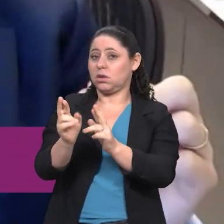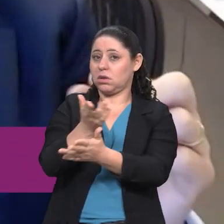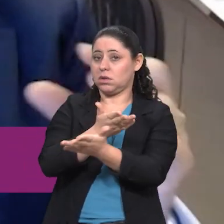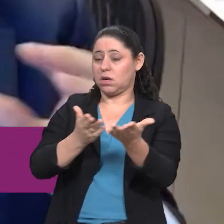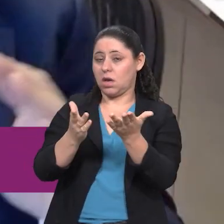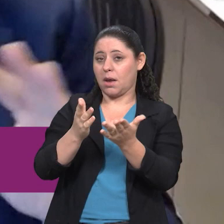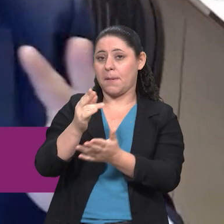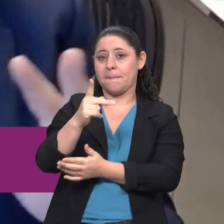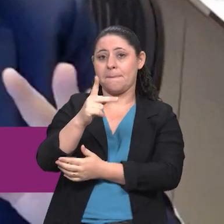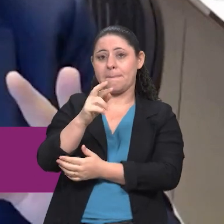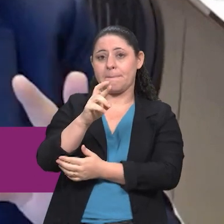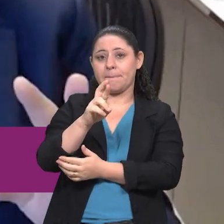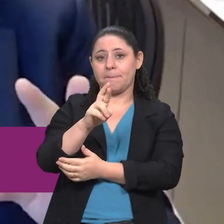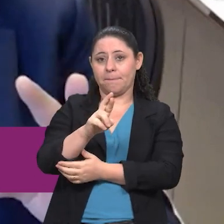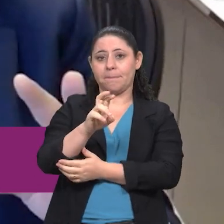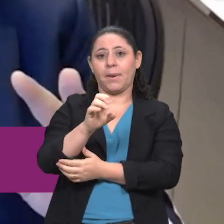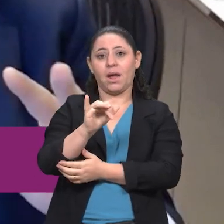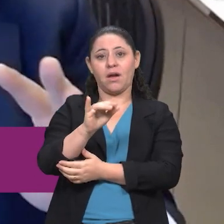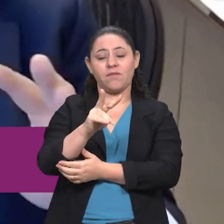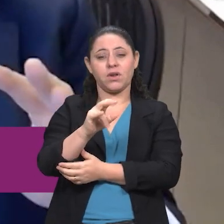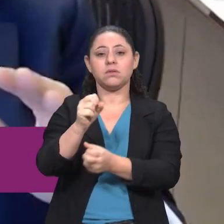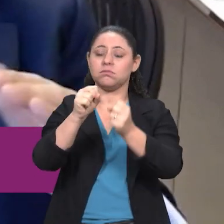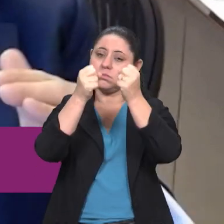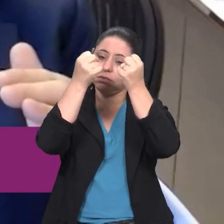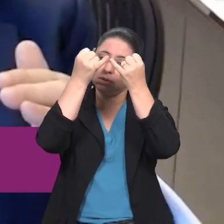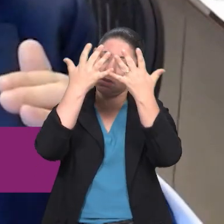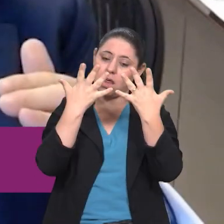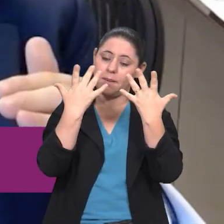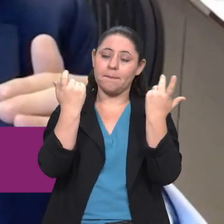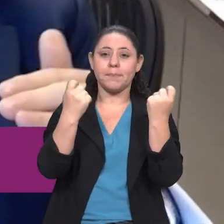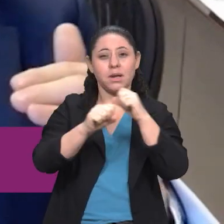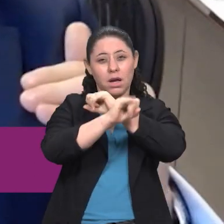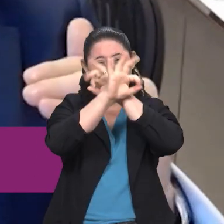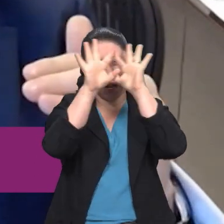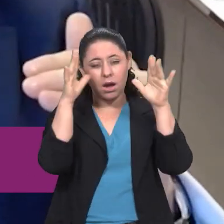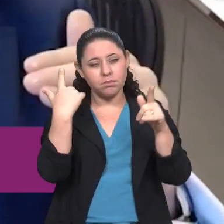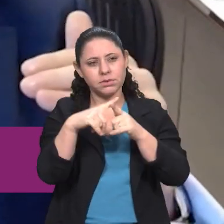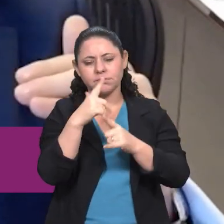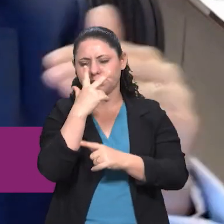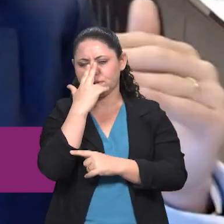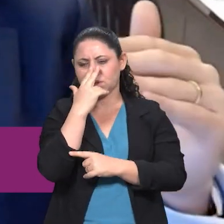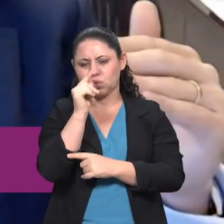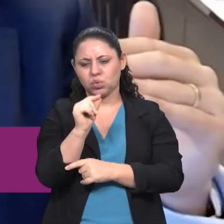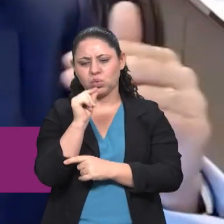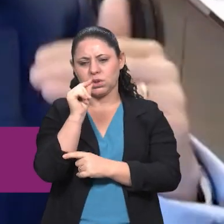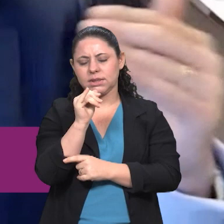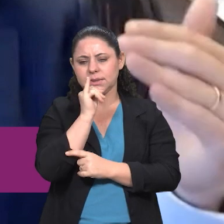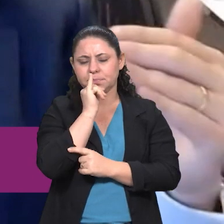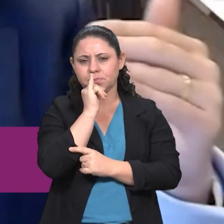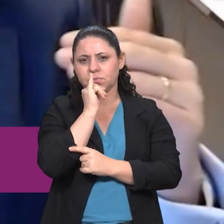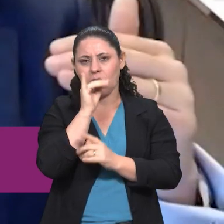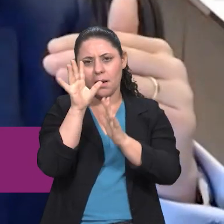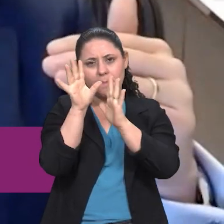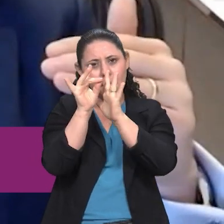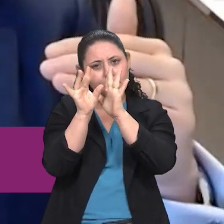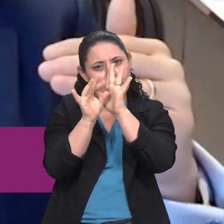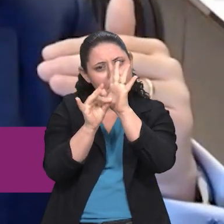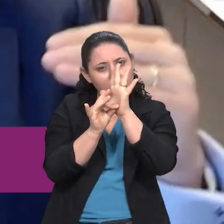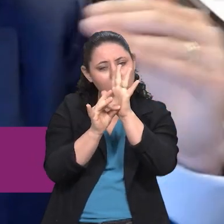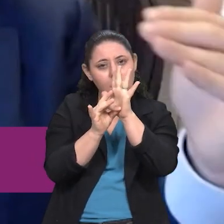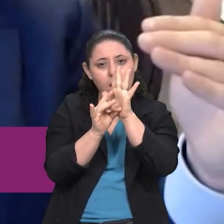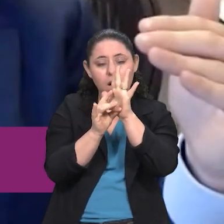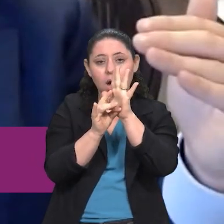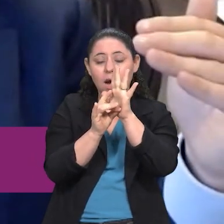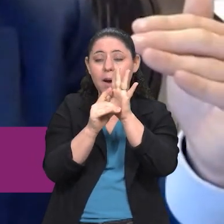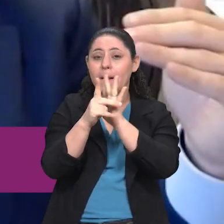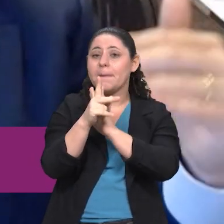da indenização prévia, que ainda falta esclarecer, porque parece-me que o que ficou consto, que vai constar do acordo, é que essa